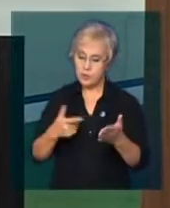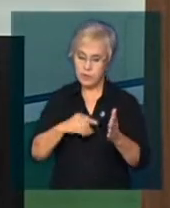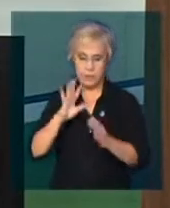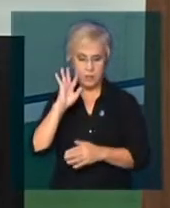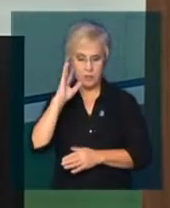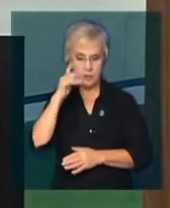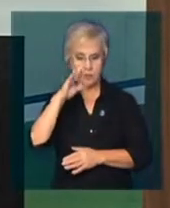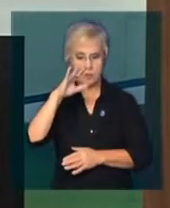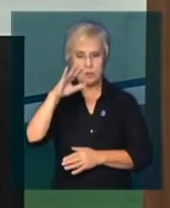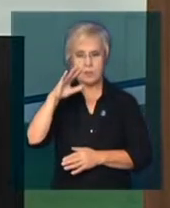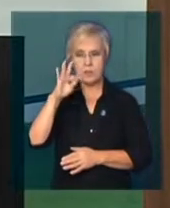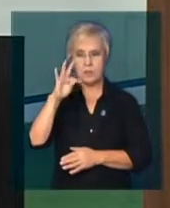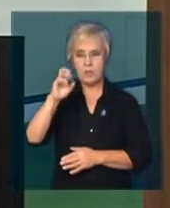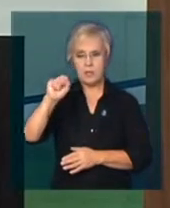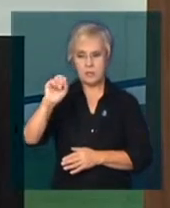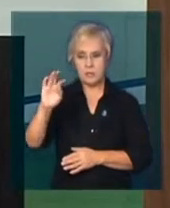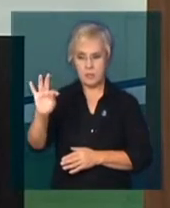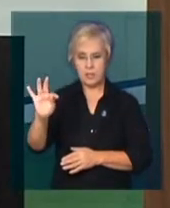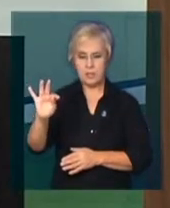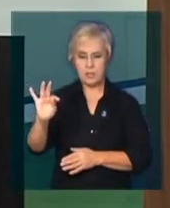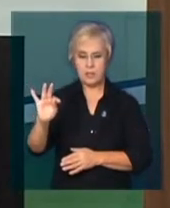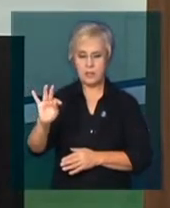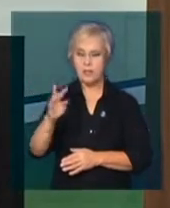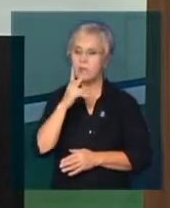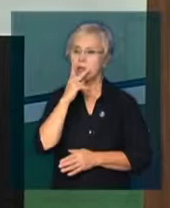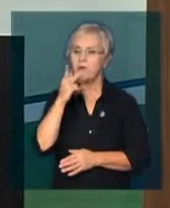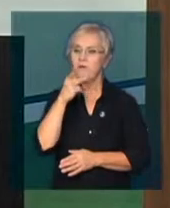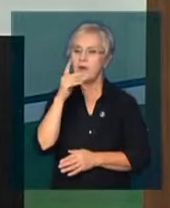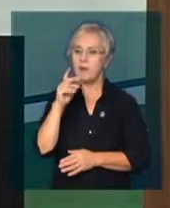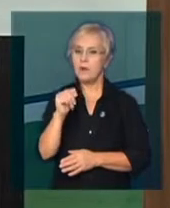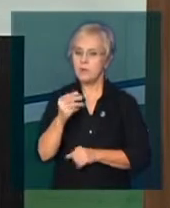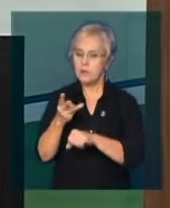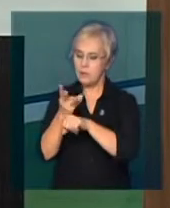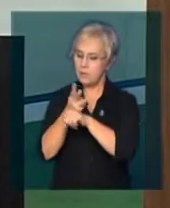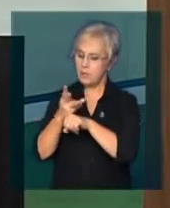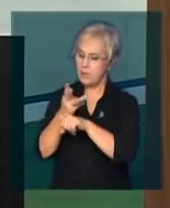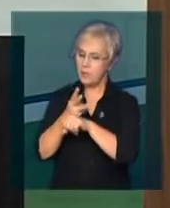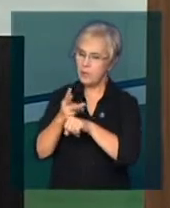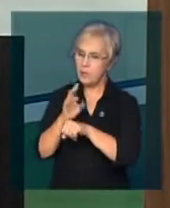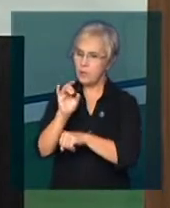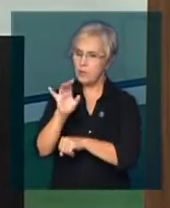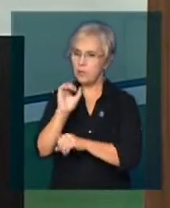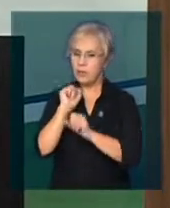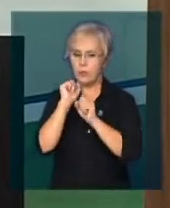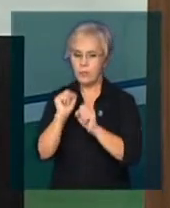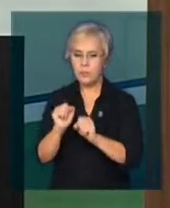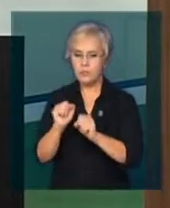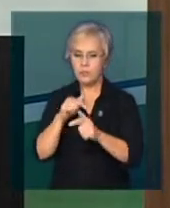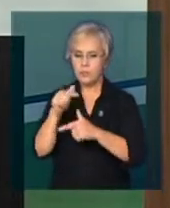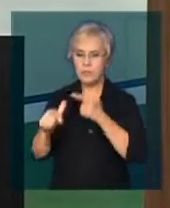do Tribunal Superior do Trabalho que considera que a terceirização só pode se dar na atividade meio e não na atividade